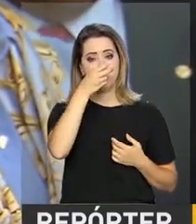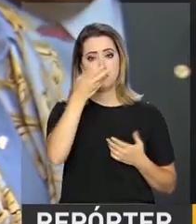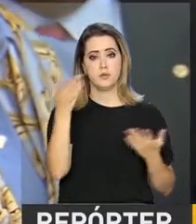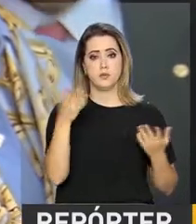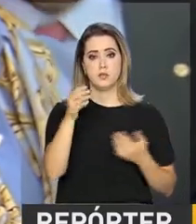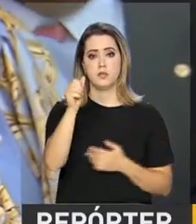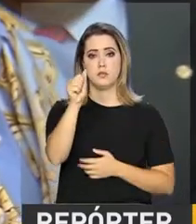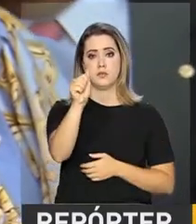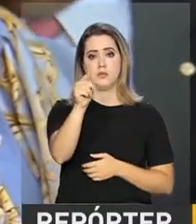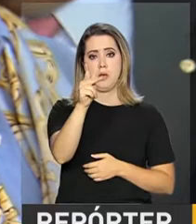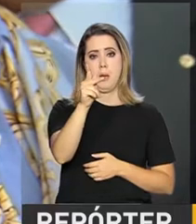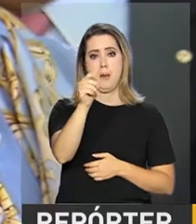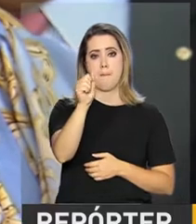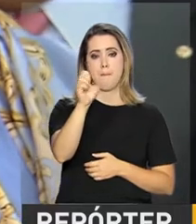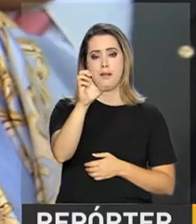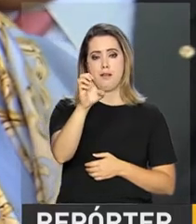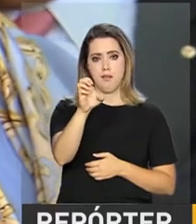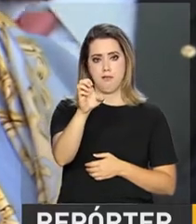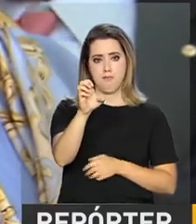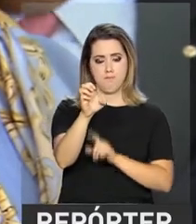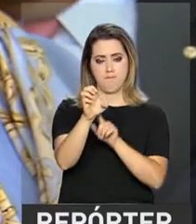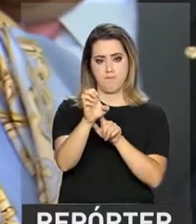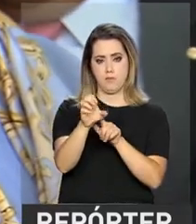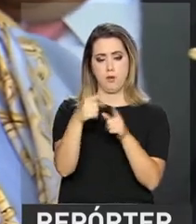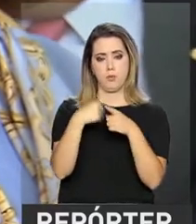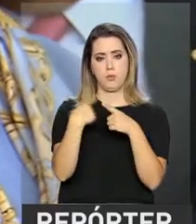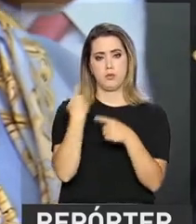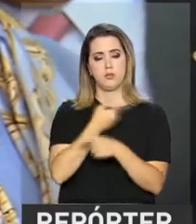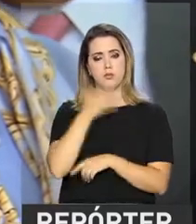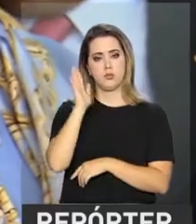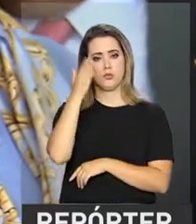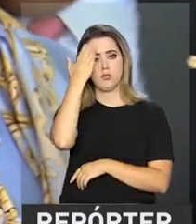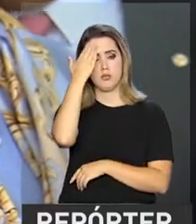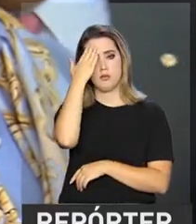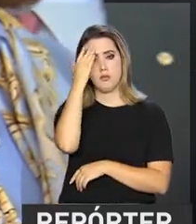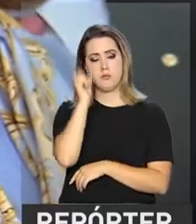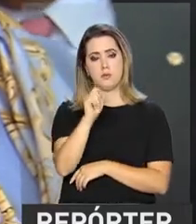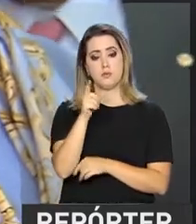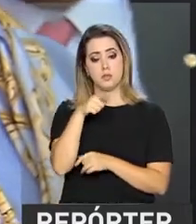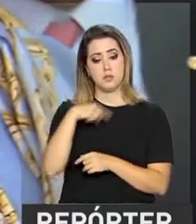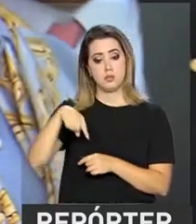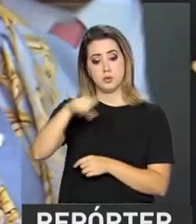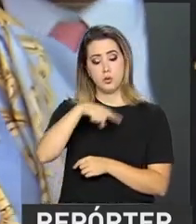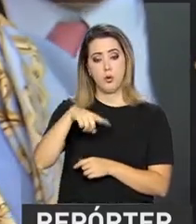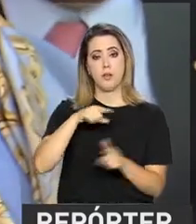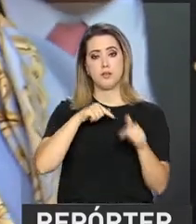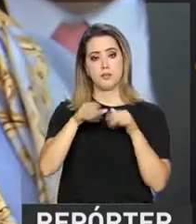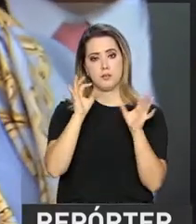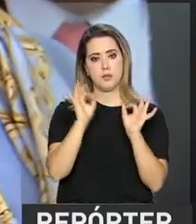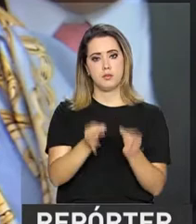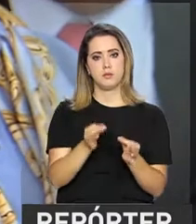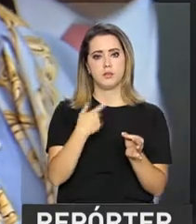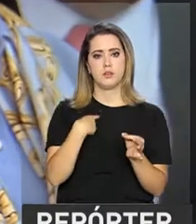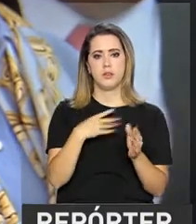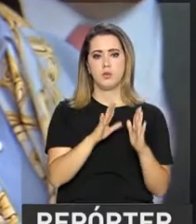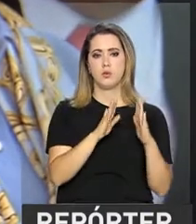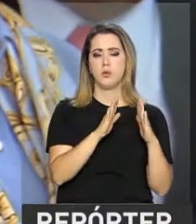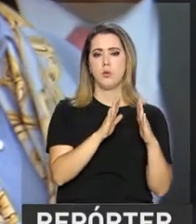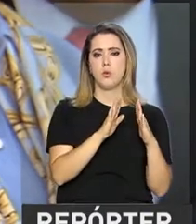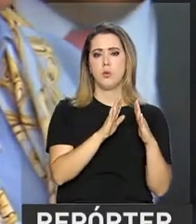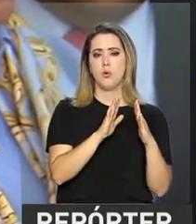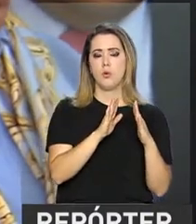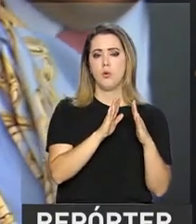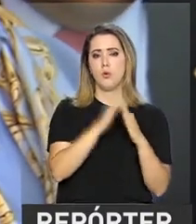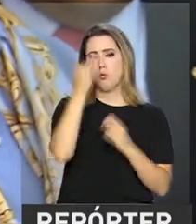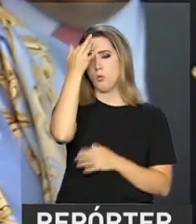apaes que nós sabemos que com esses institutos e instituições funcionando a pressão sobre os hospitais públicos